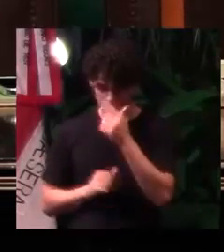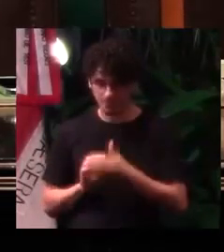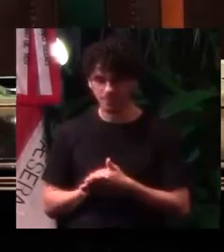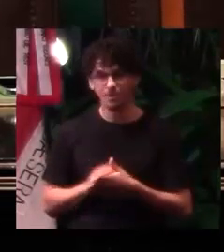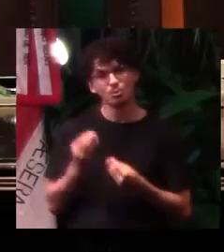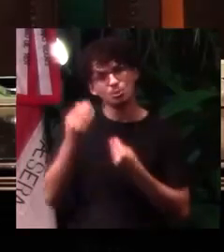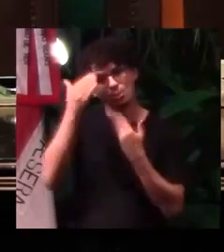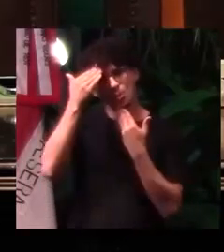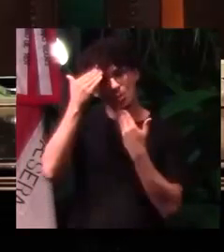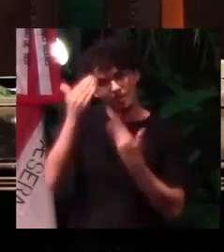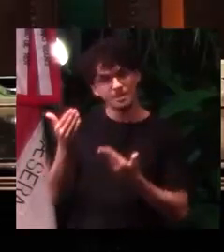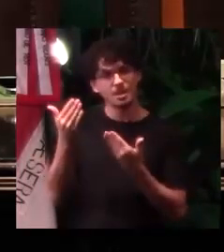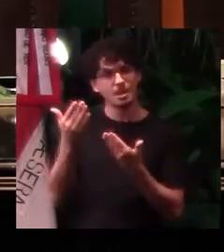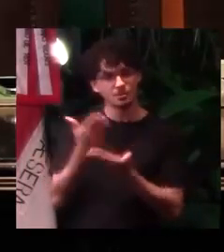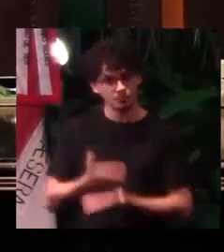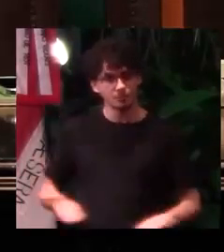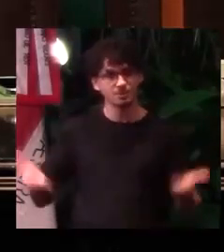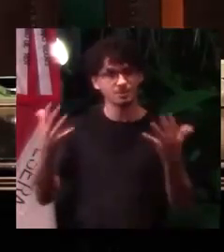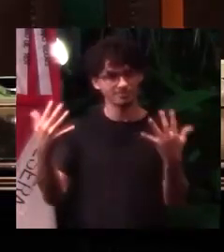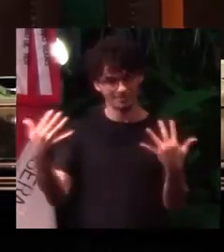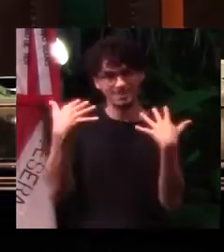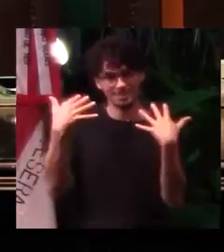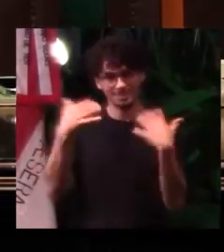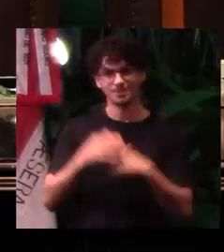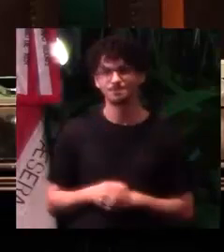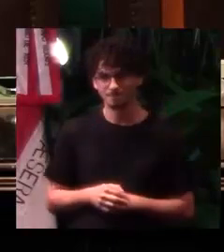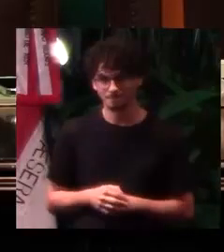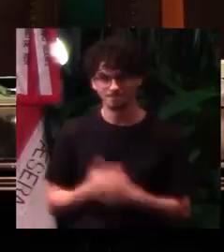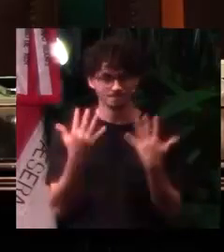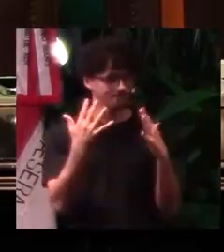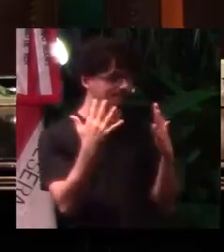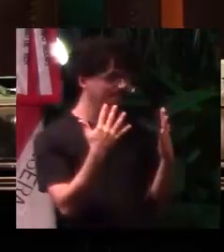Muito obrigado a vocês pela atenção.